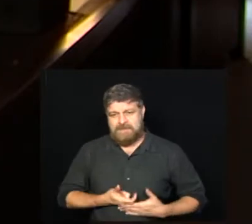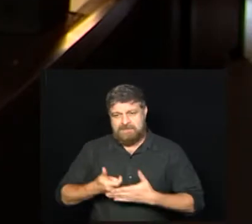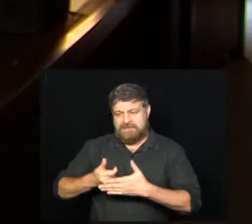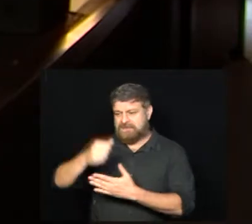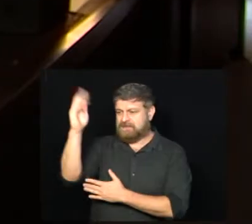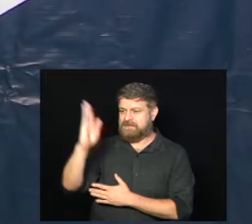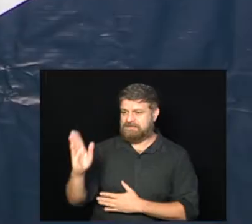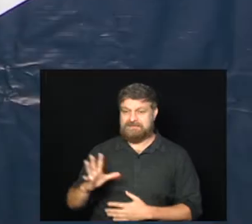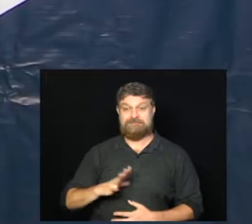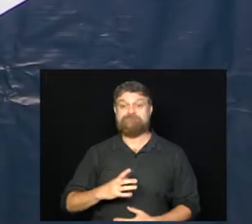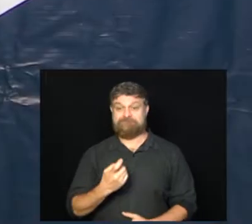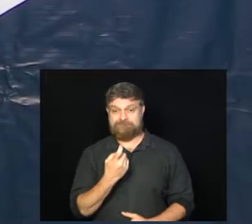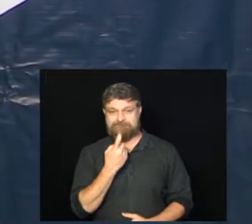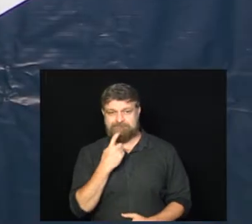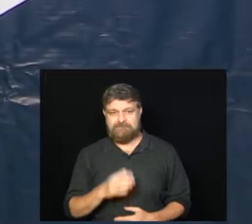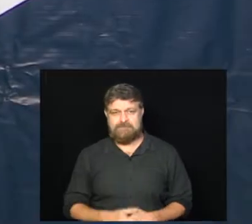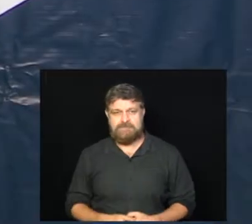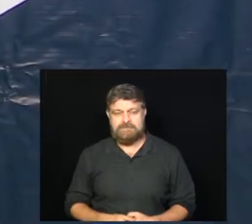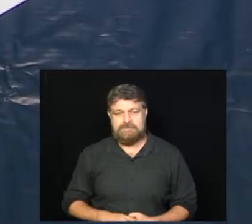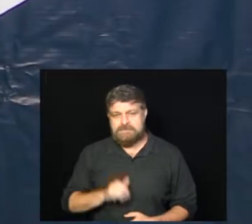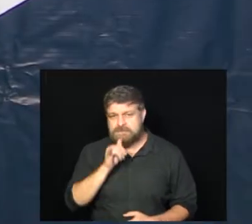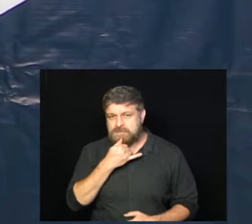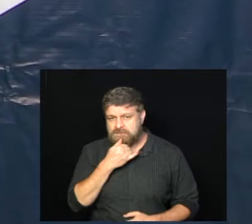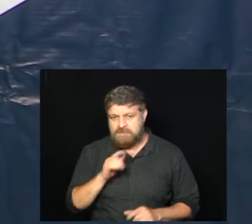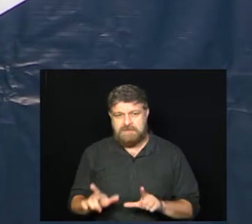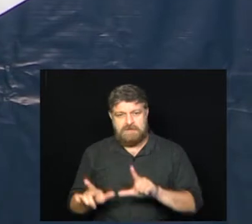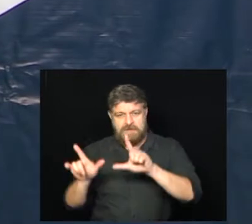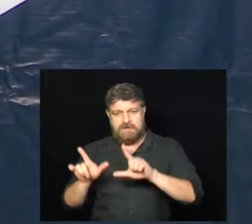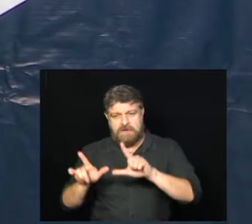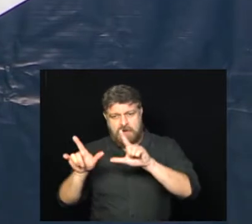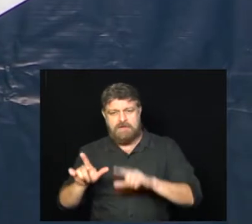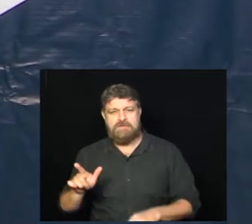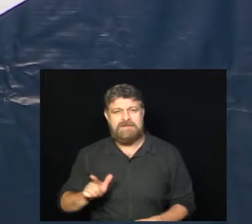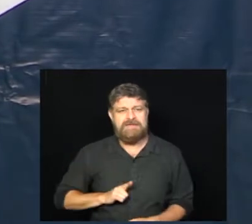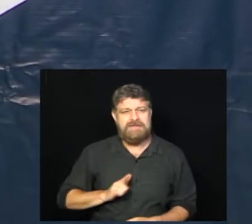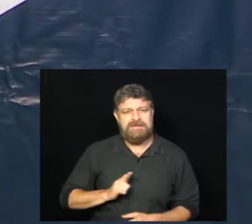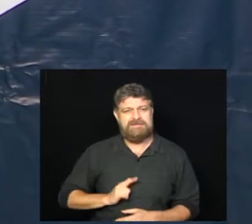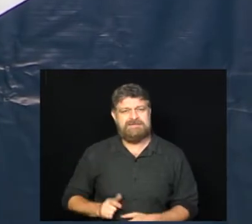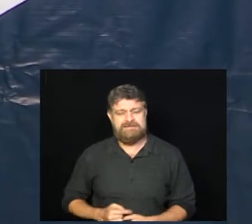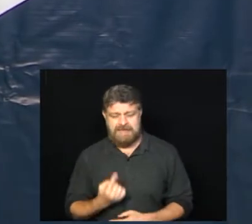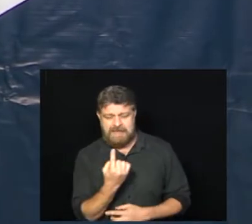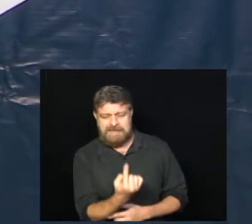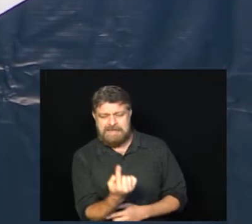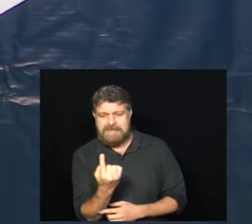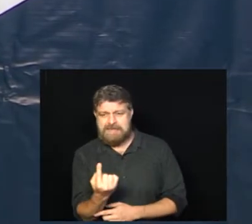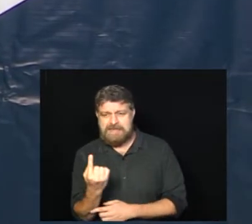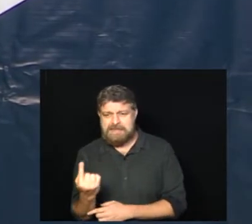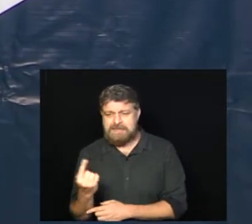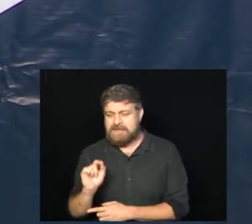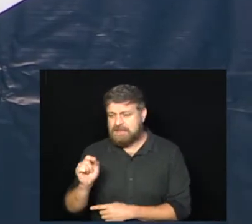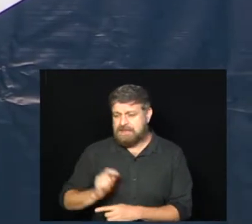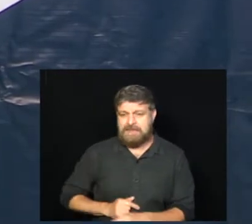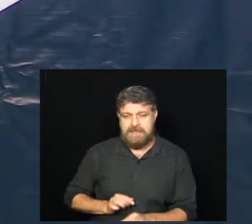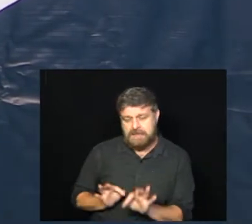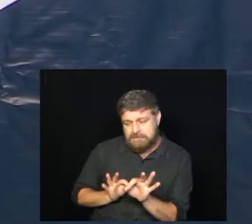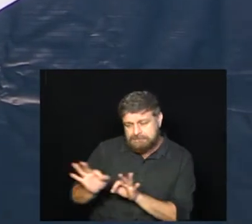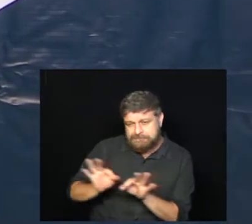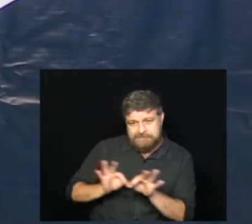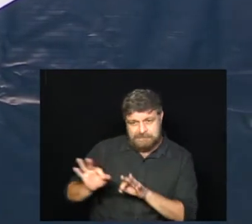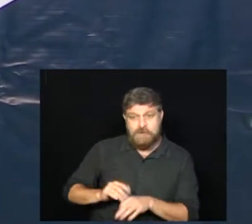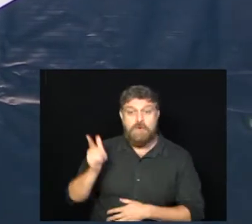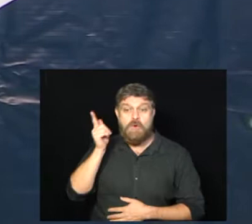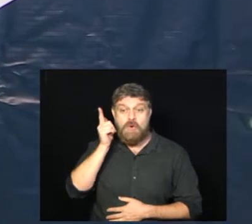para Campinas. Infelizmente agora em Tóquio, por todas as condições, foi uma questão muito individual de quem conseguiu se preparar agora para